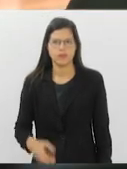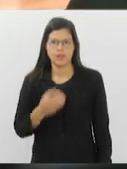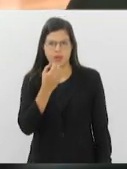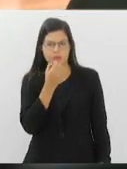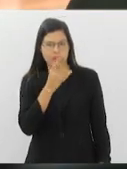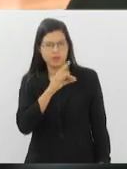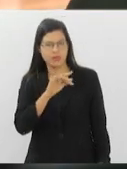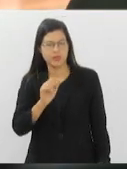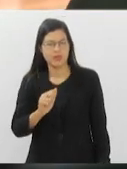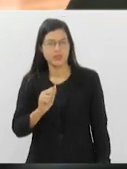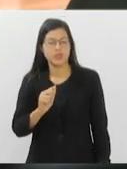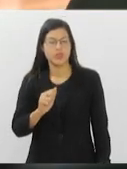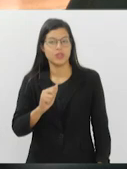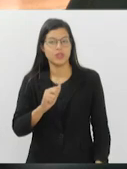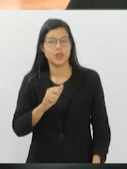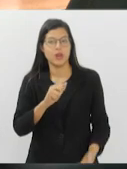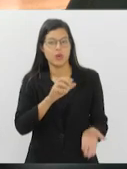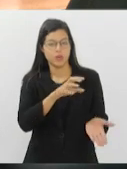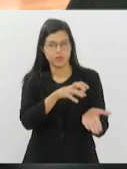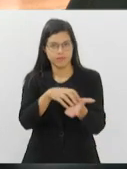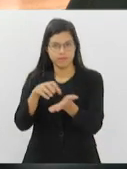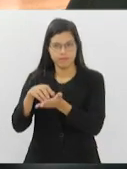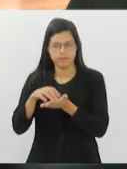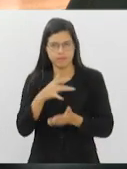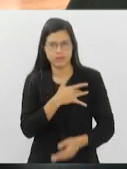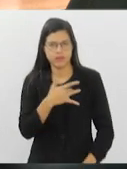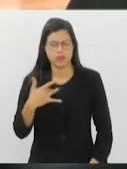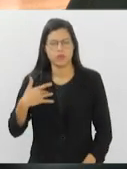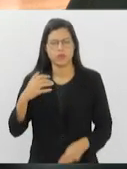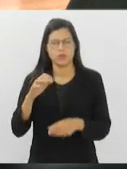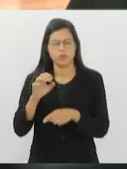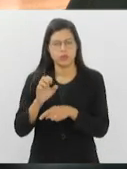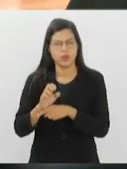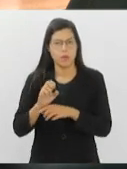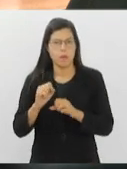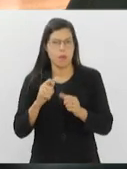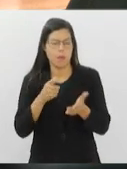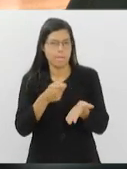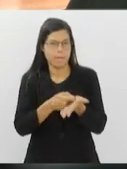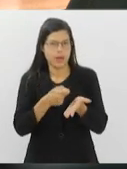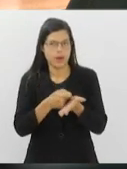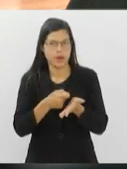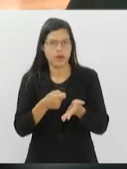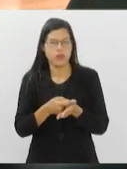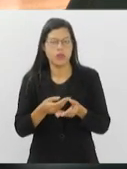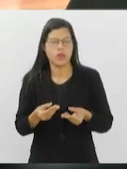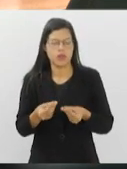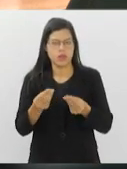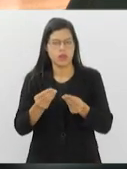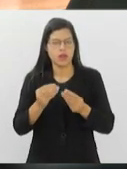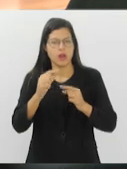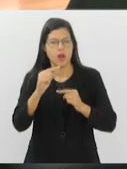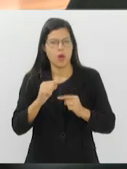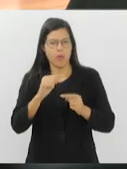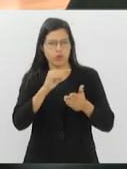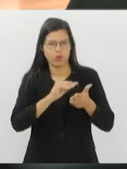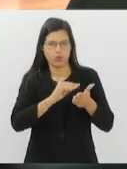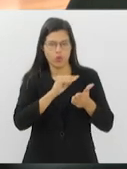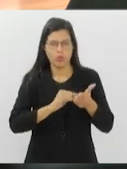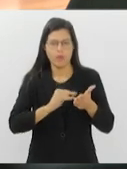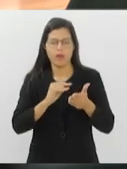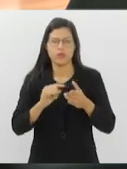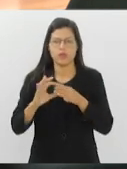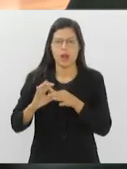Bom dia. As unidades de saúde do estado podem ser obrigadas a entregar um mini prontuário clínico aos pacientes na